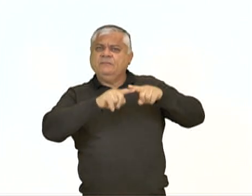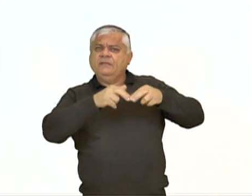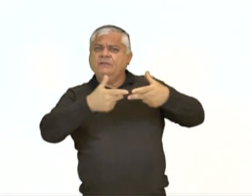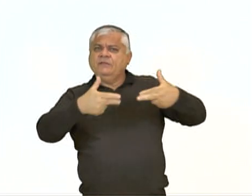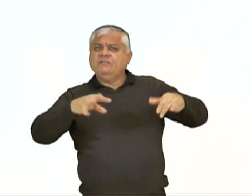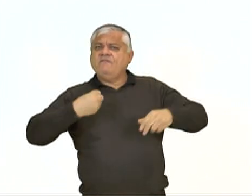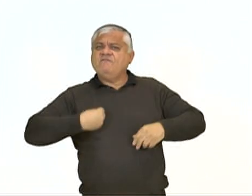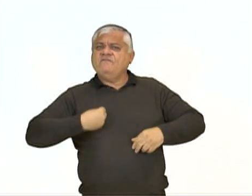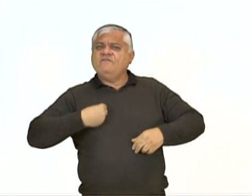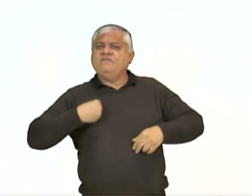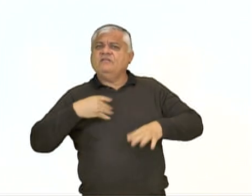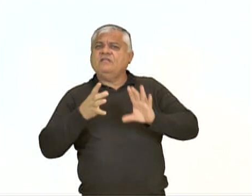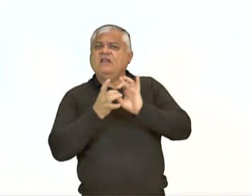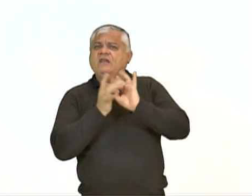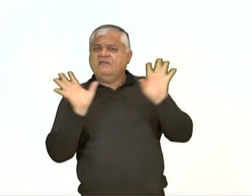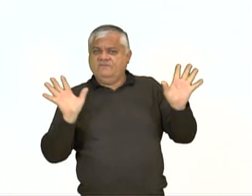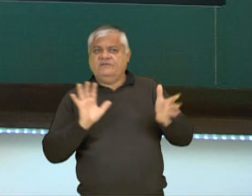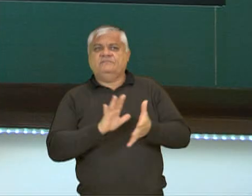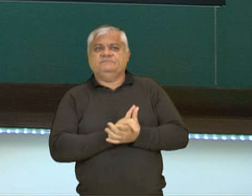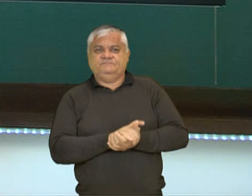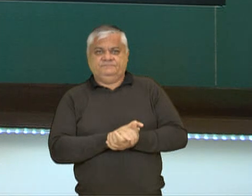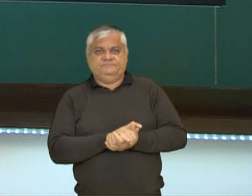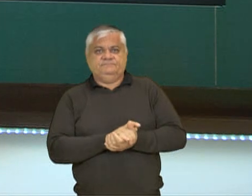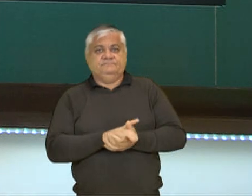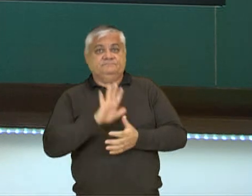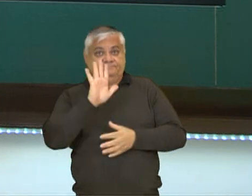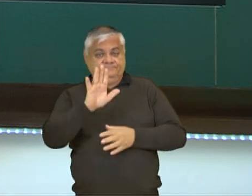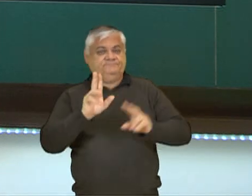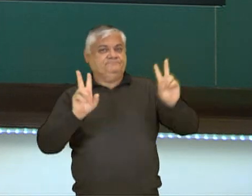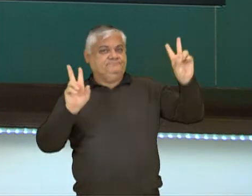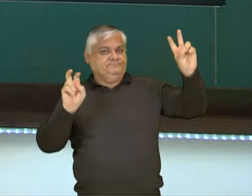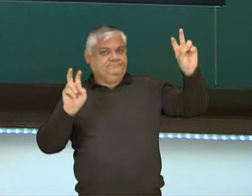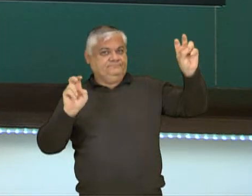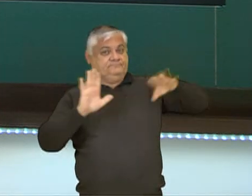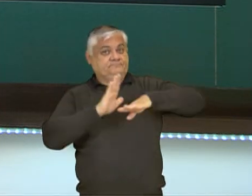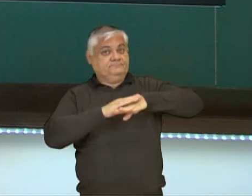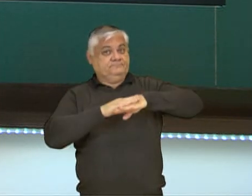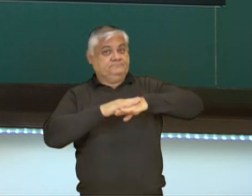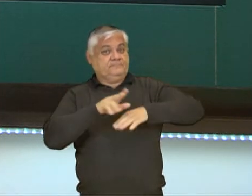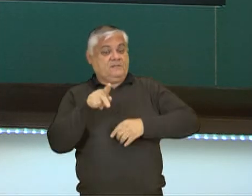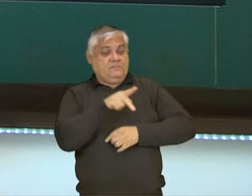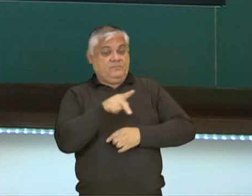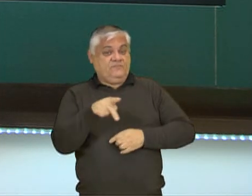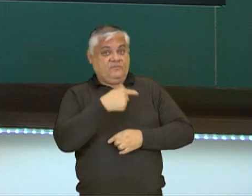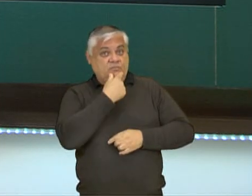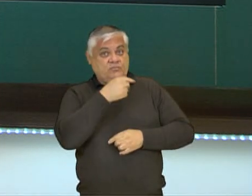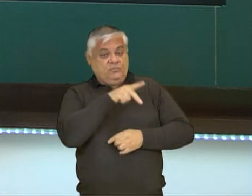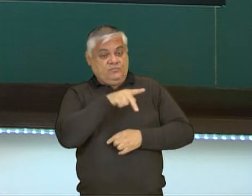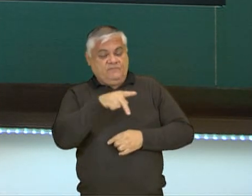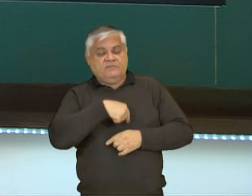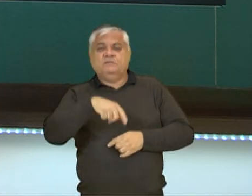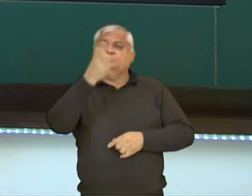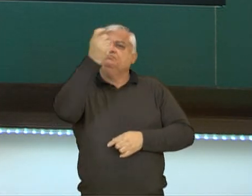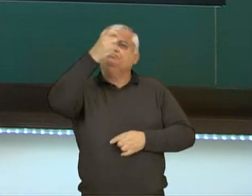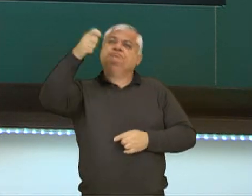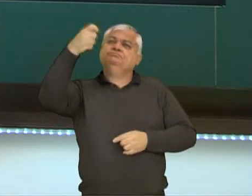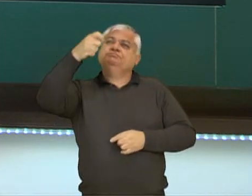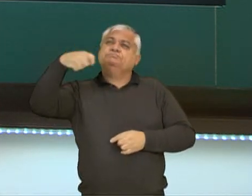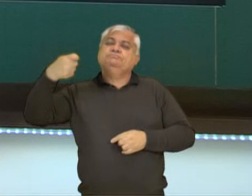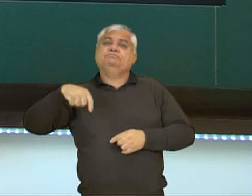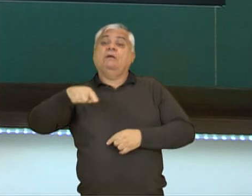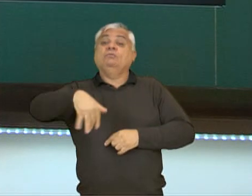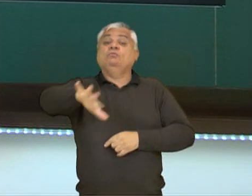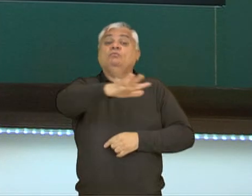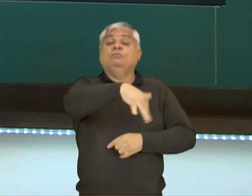livre. Então, o professor escreveu essa frase para os alunos, os estudantes, copiarem